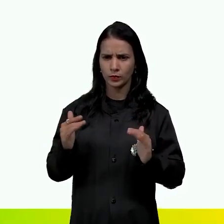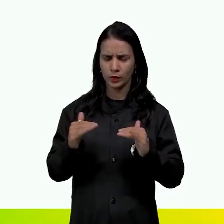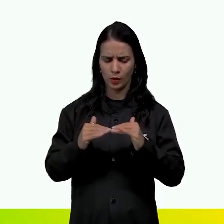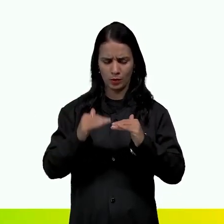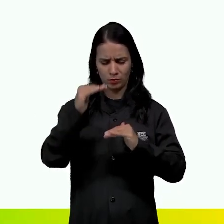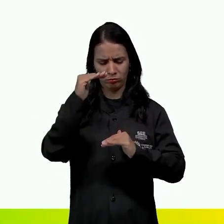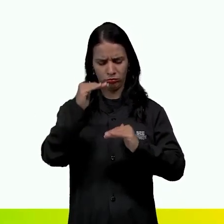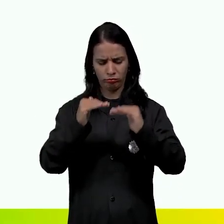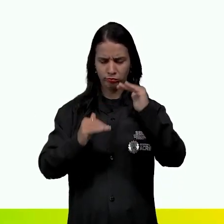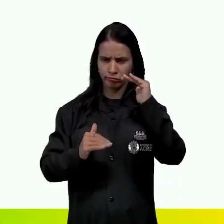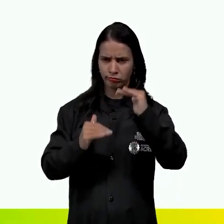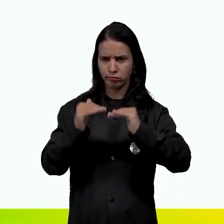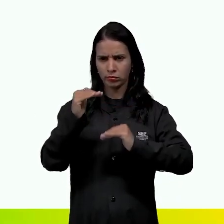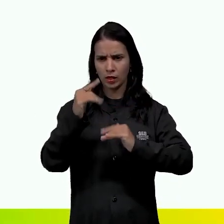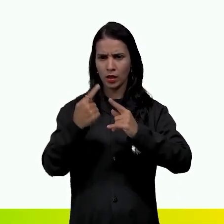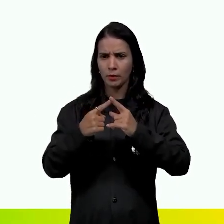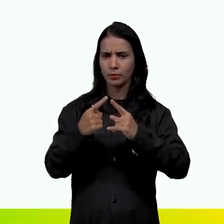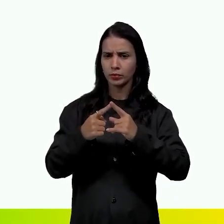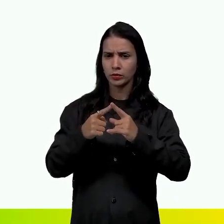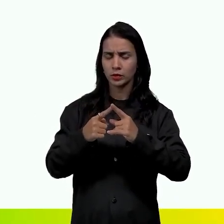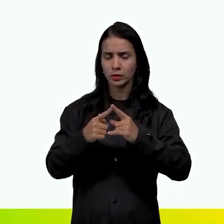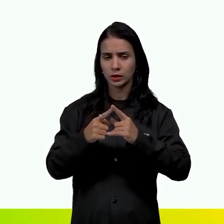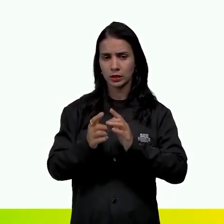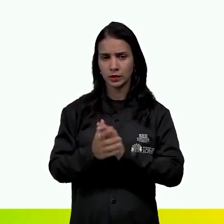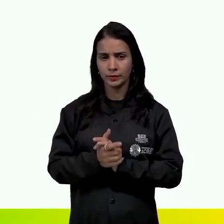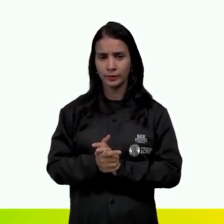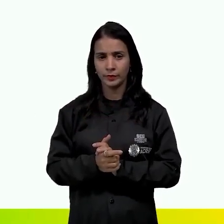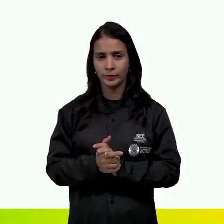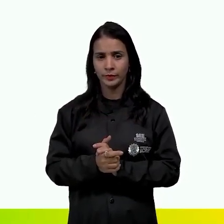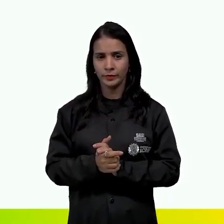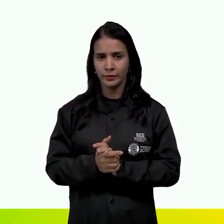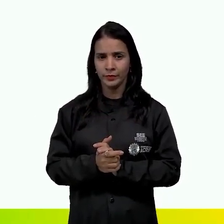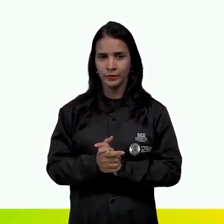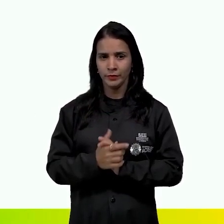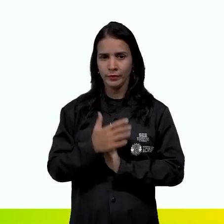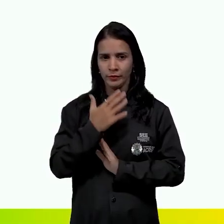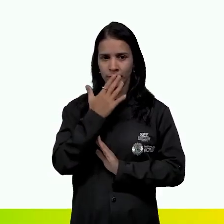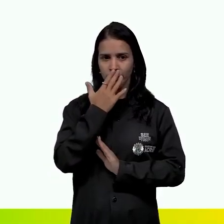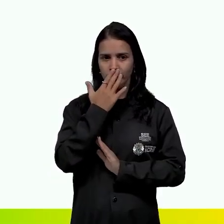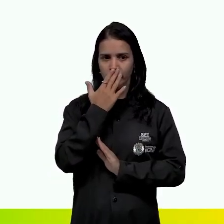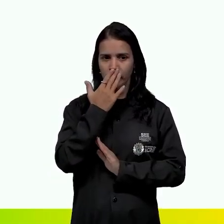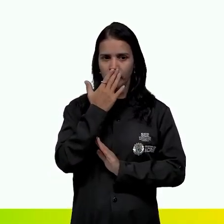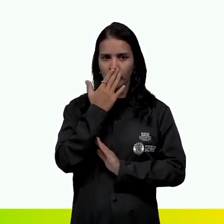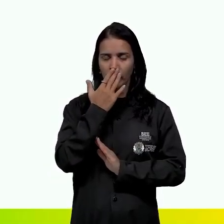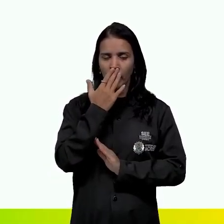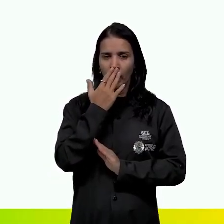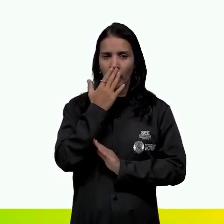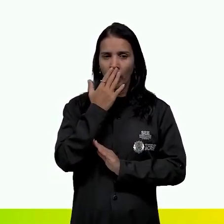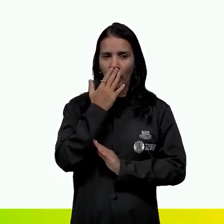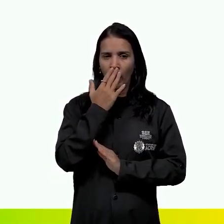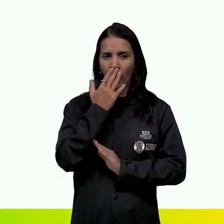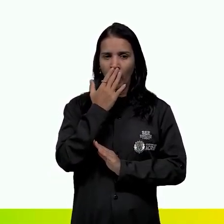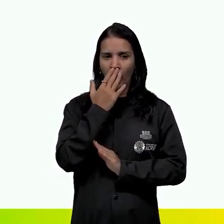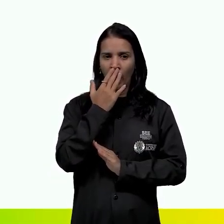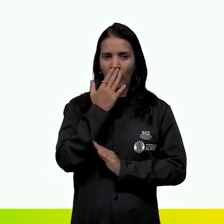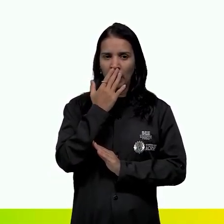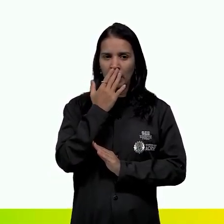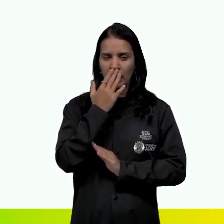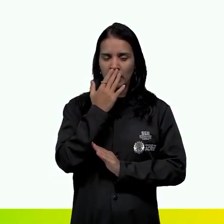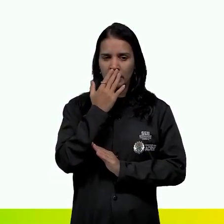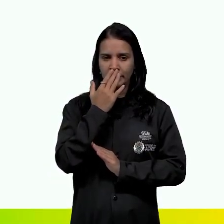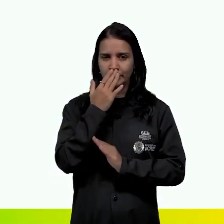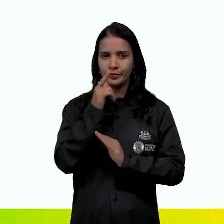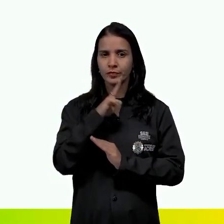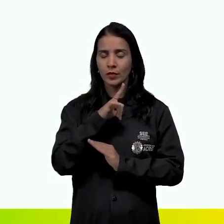modo que eu posso dizer o seguinte, ó, que o lado da base da pirâmide maior está para a sua altura,